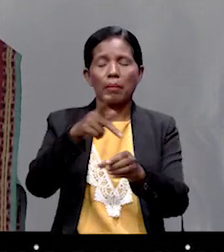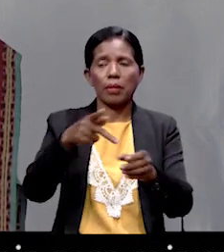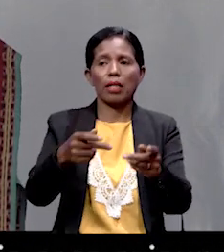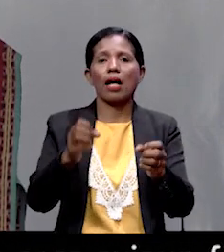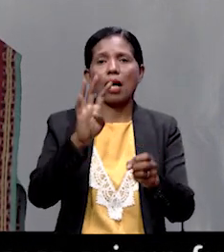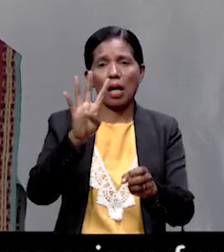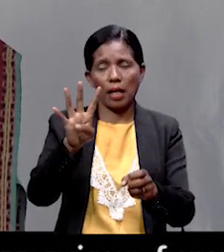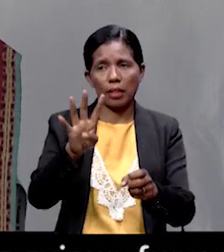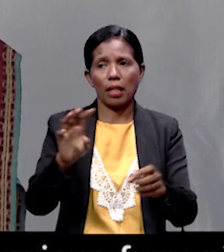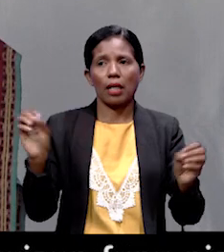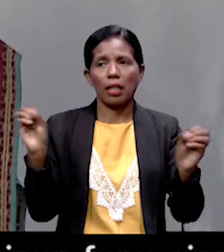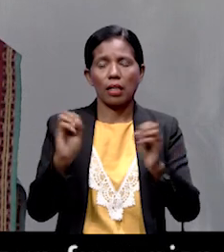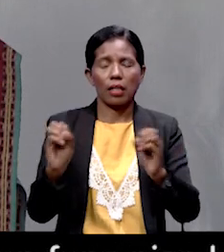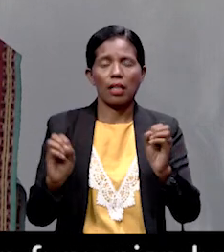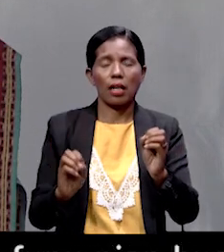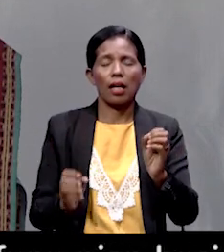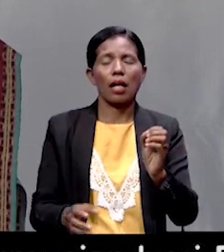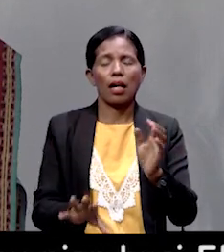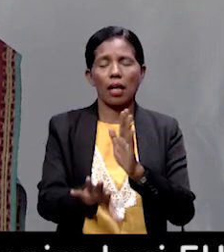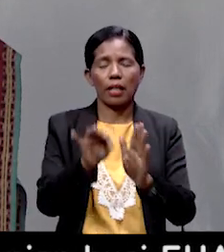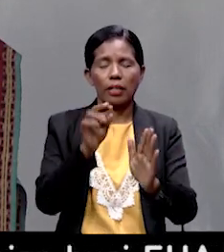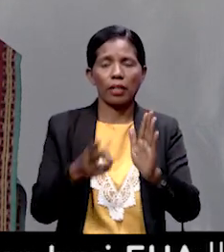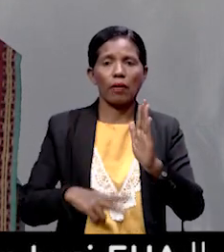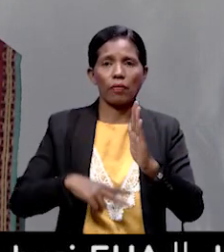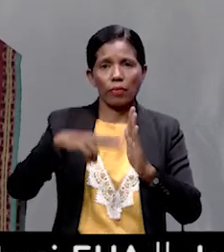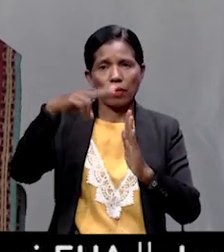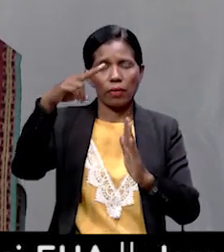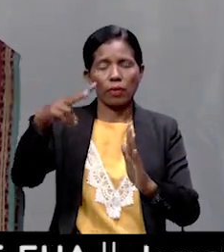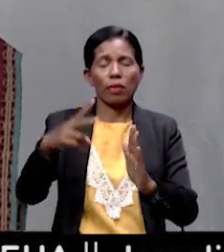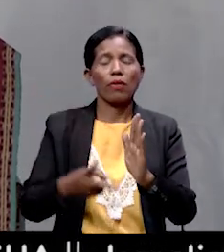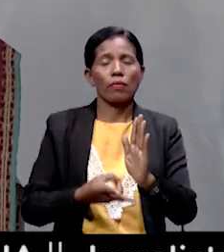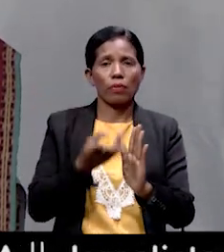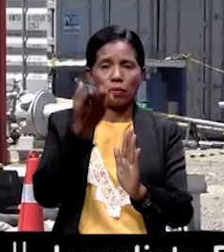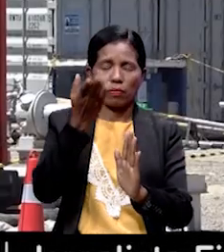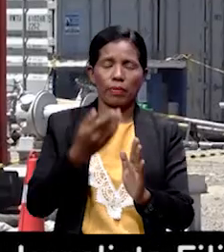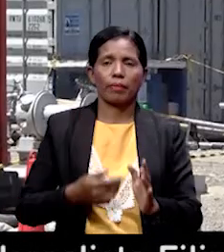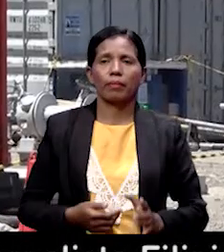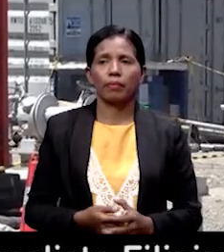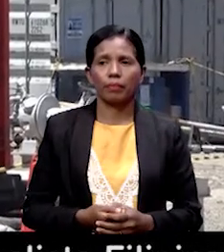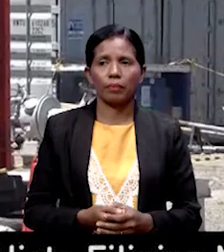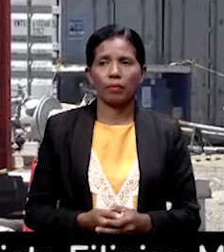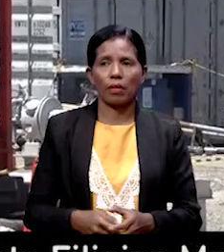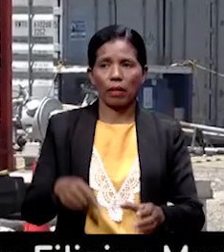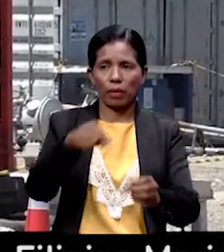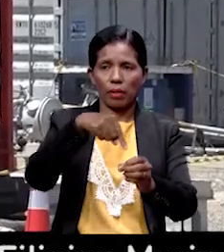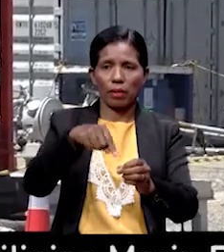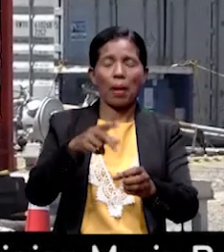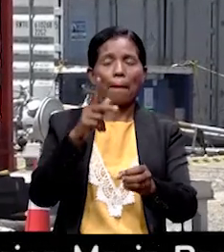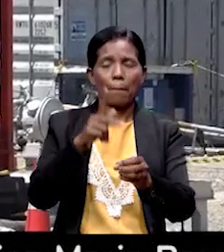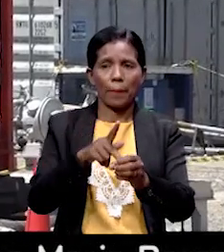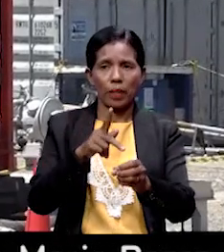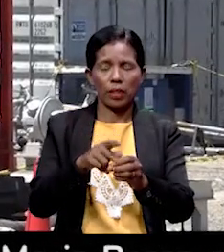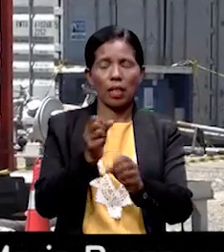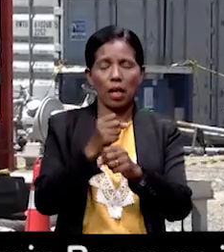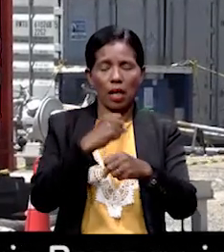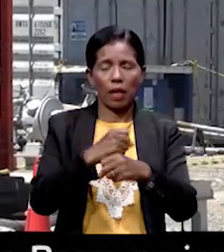lahetan volume suficiente para tuhal exploração comercial. Perfuração poso mina Fetokmaus se finaliza